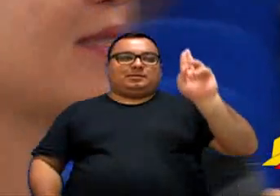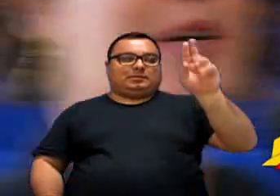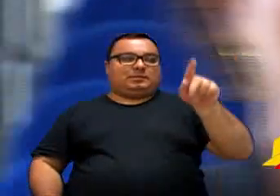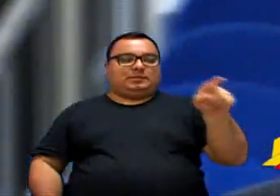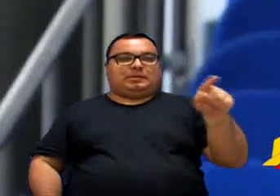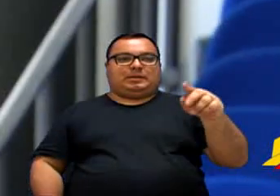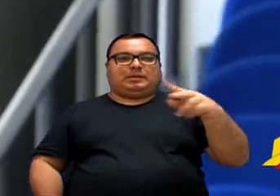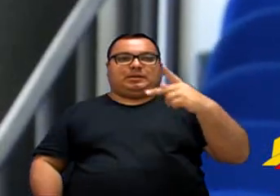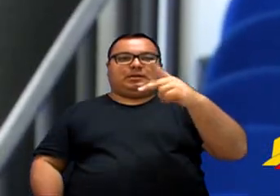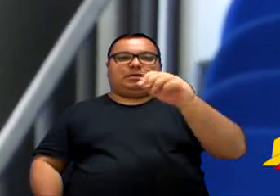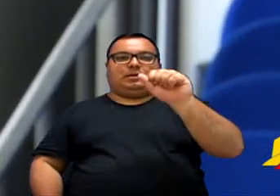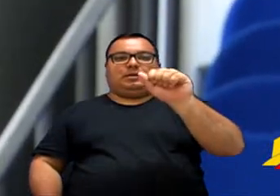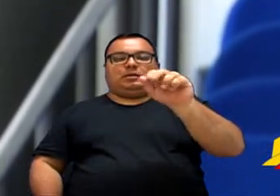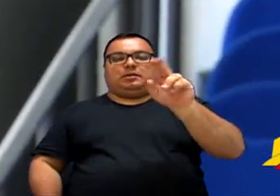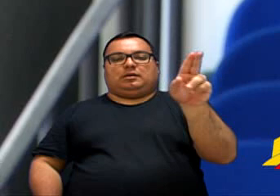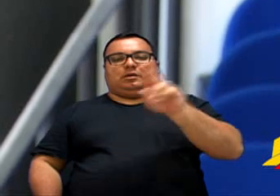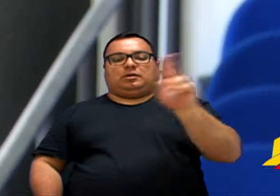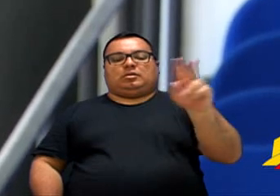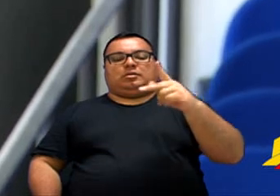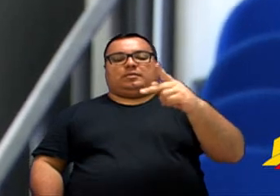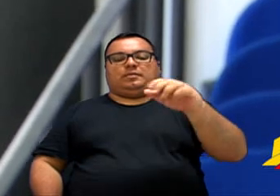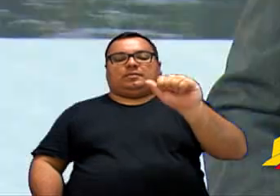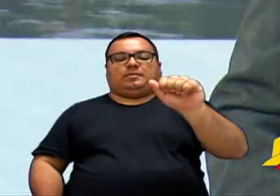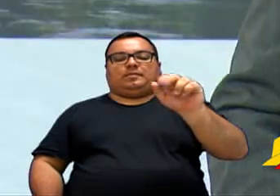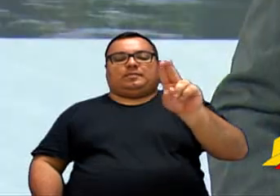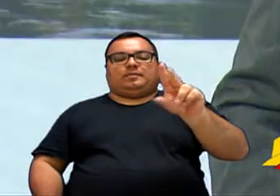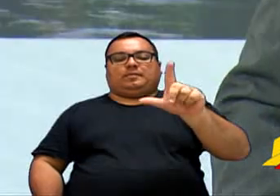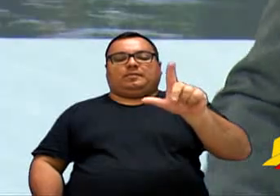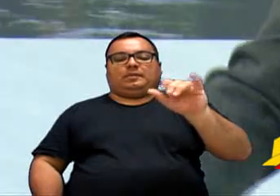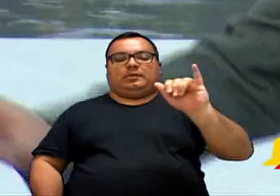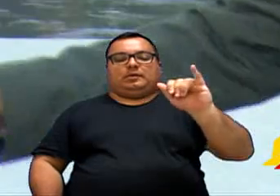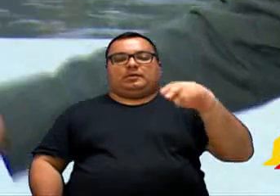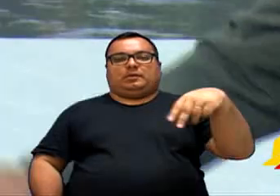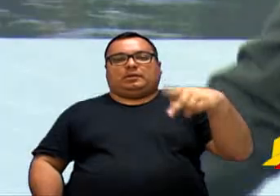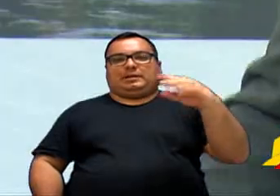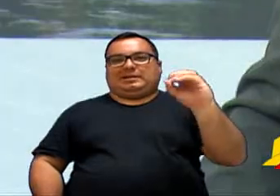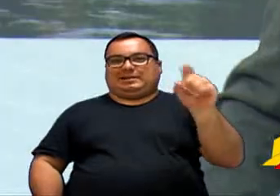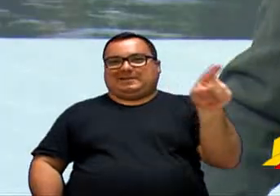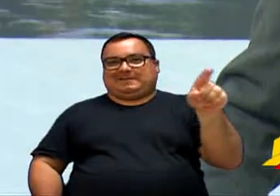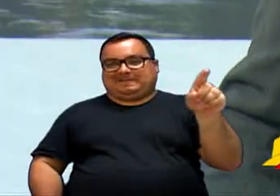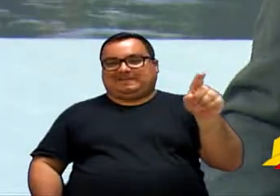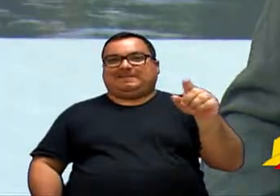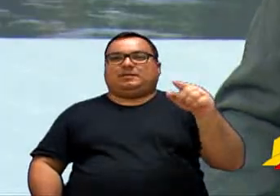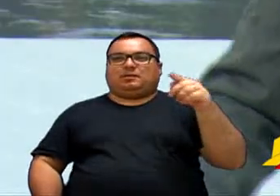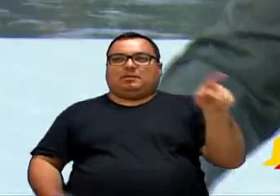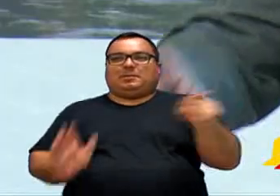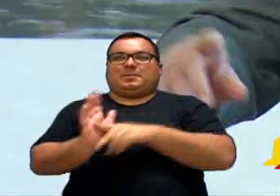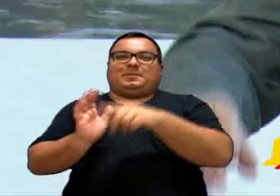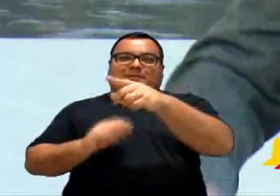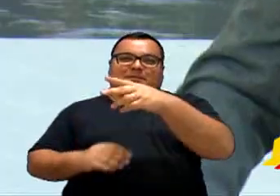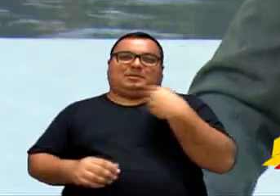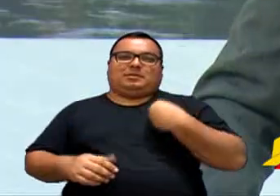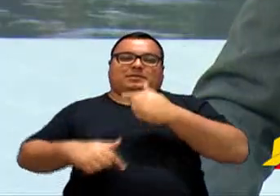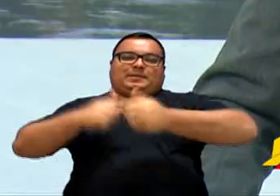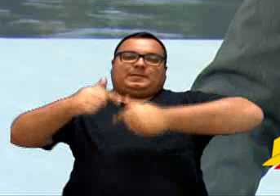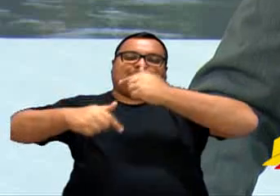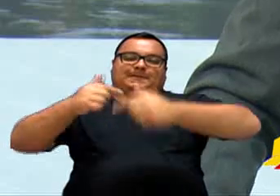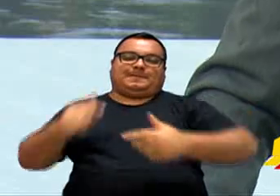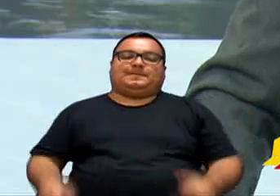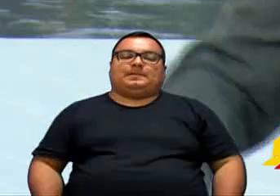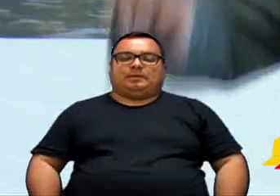agora me deu branco do nome da... Nós temos aí, aqui, a referida área será utilizada para a